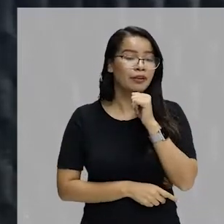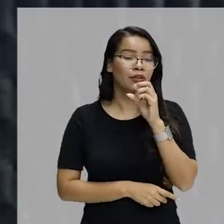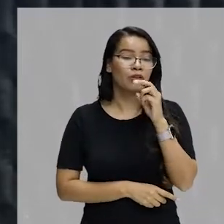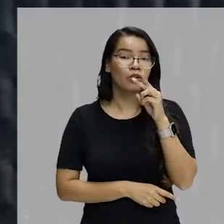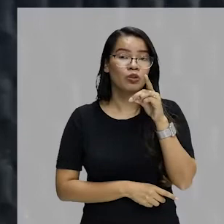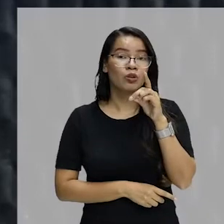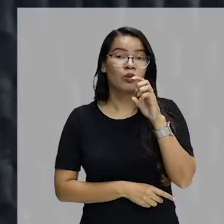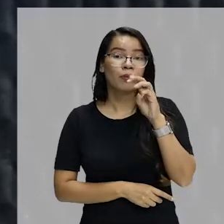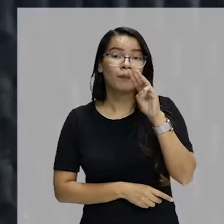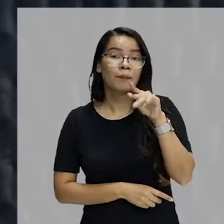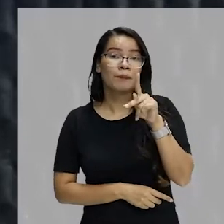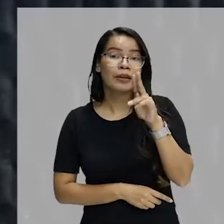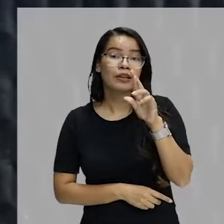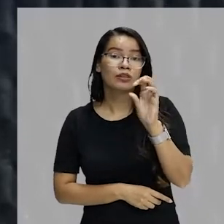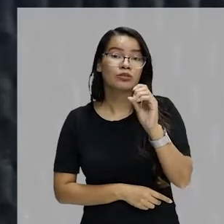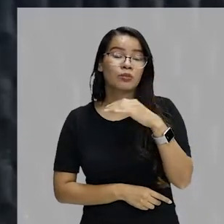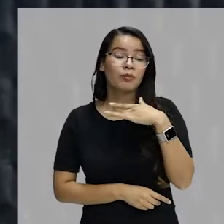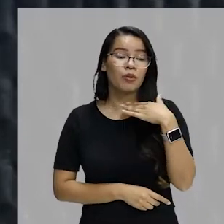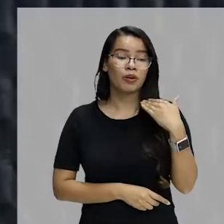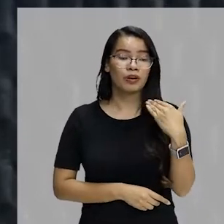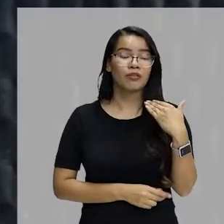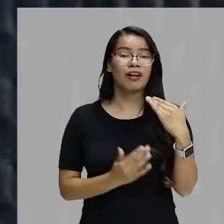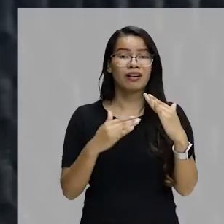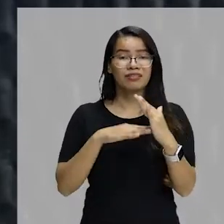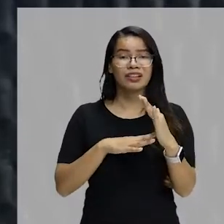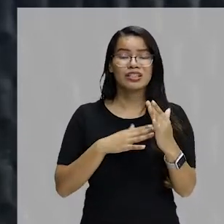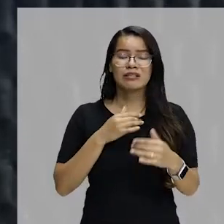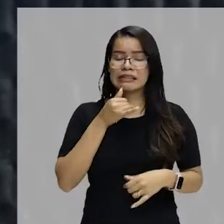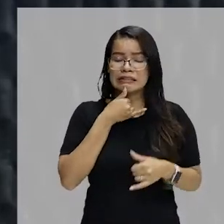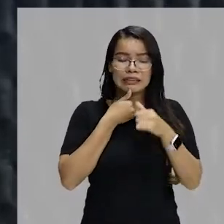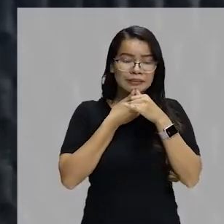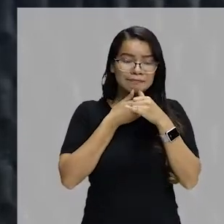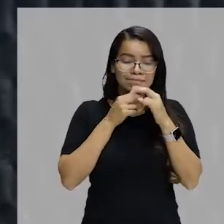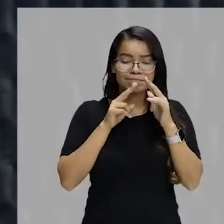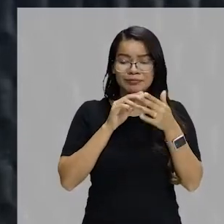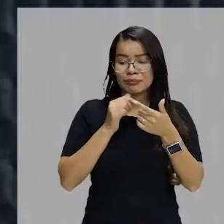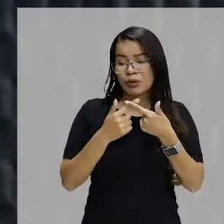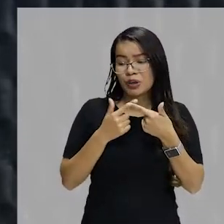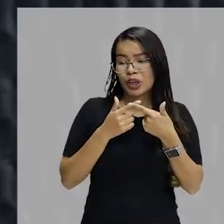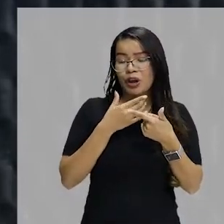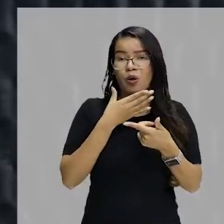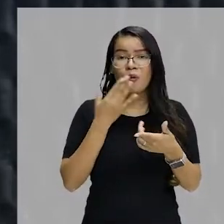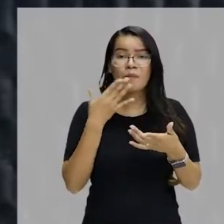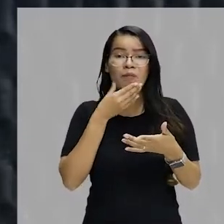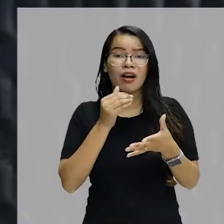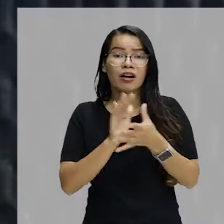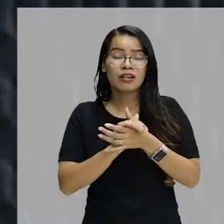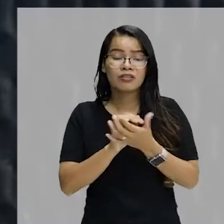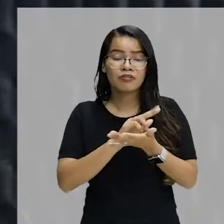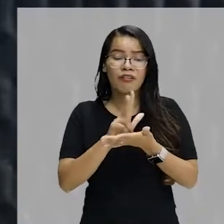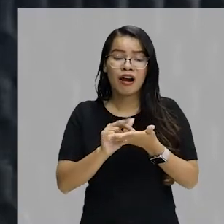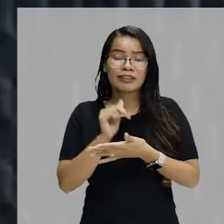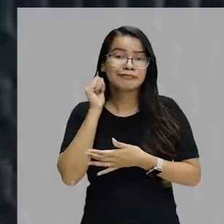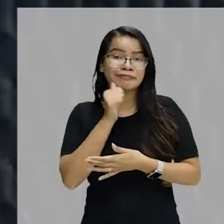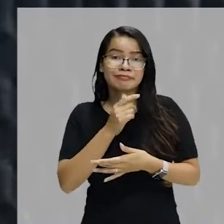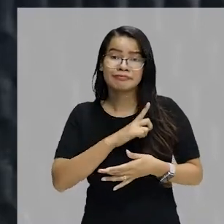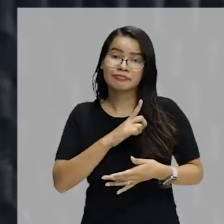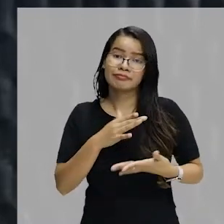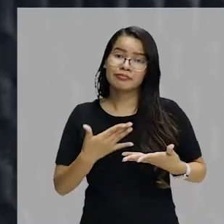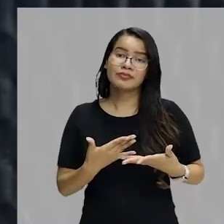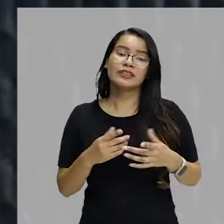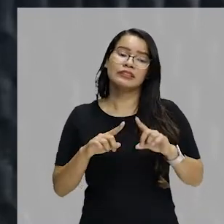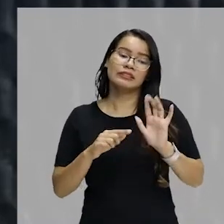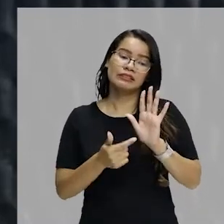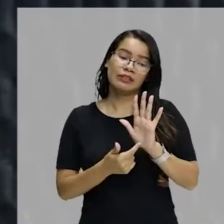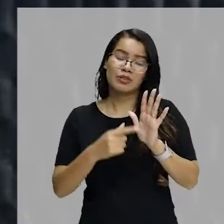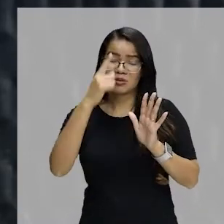teria morrido até de desgosto por conta disso. Então, essa vida chamaçada de Dom Pedro, como homem público, isso acabou abalando a sua